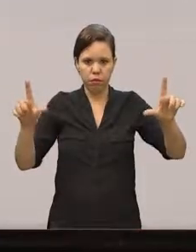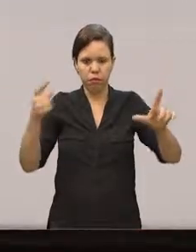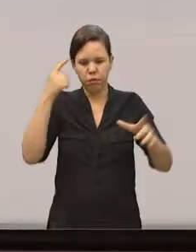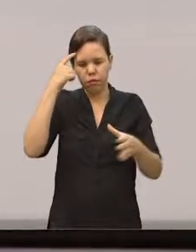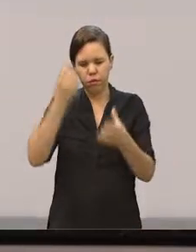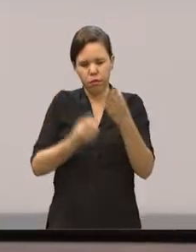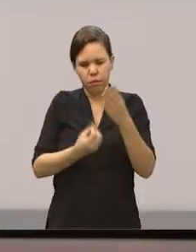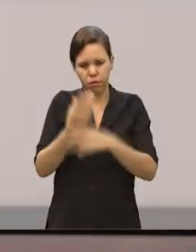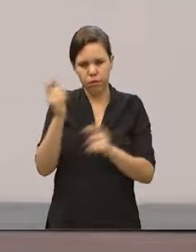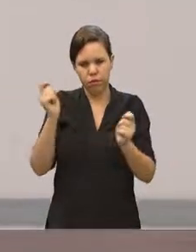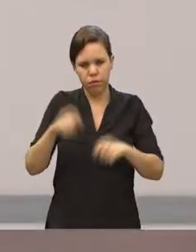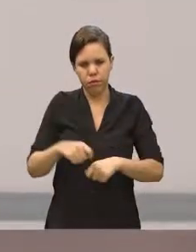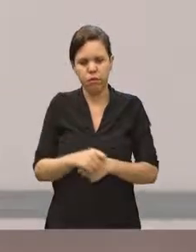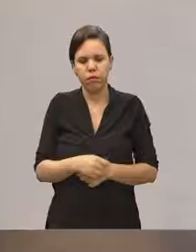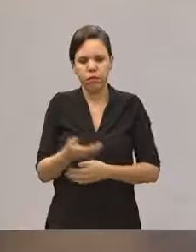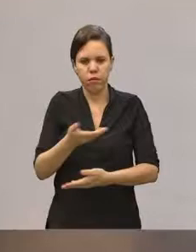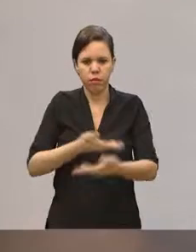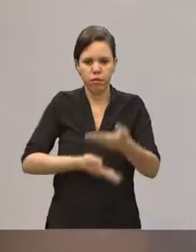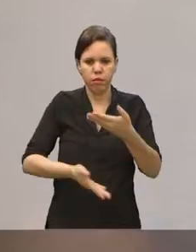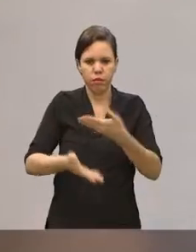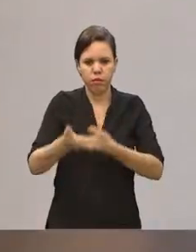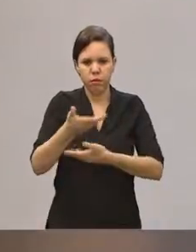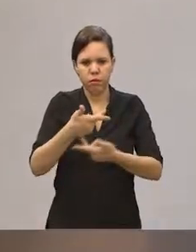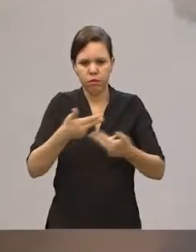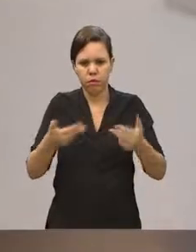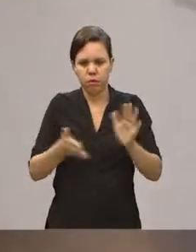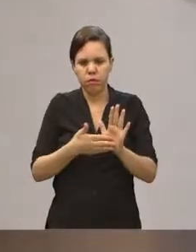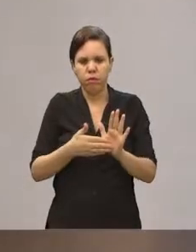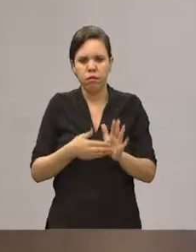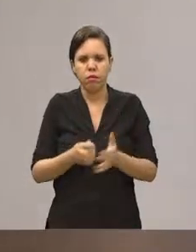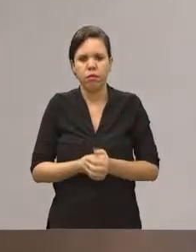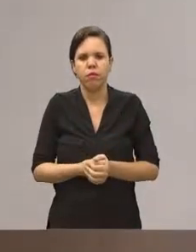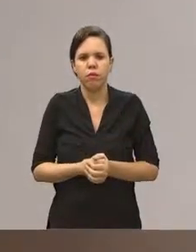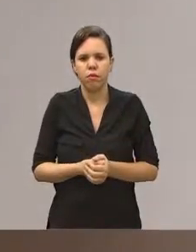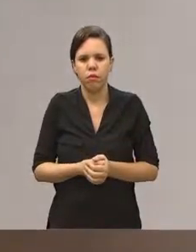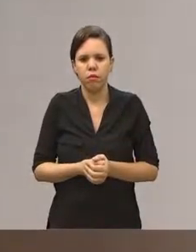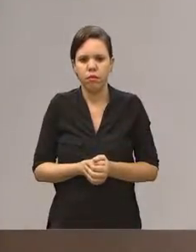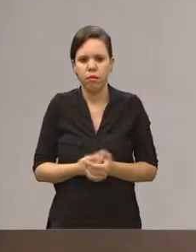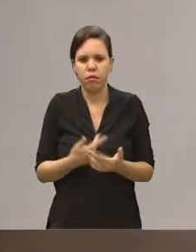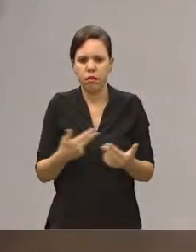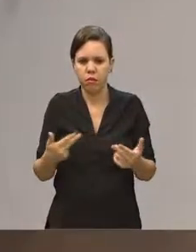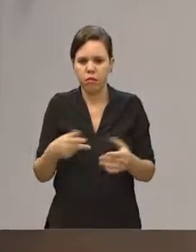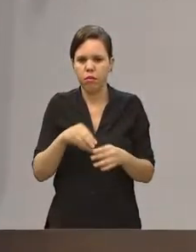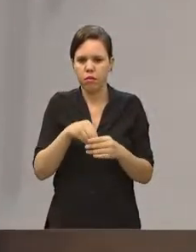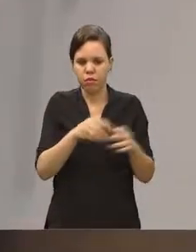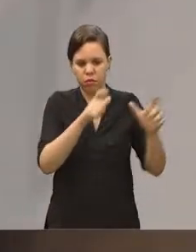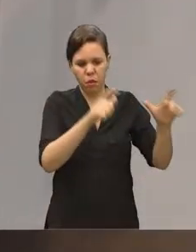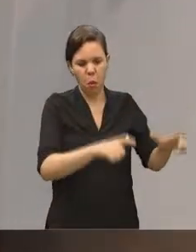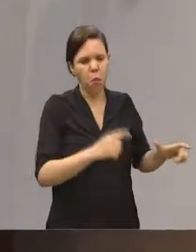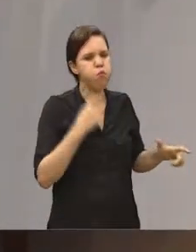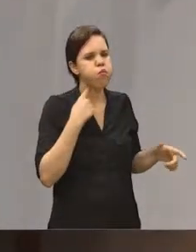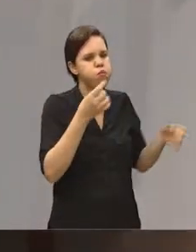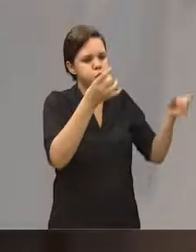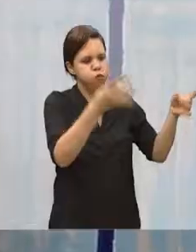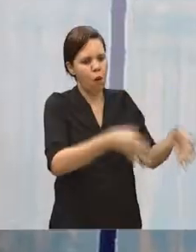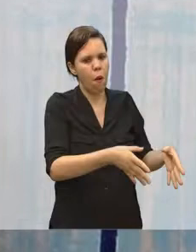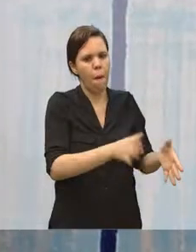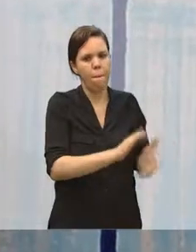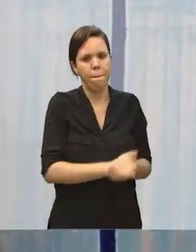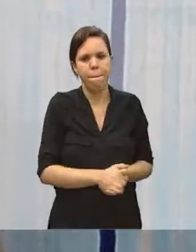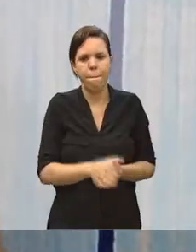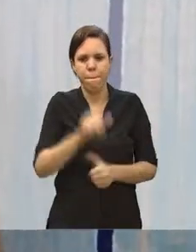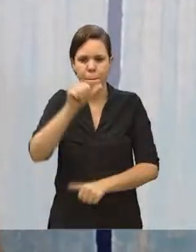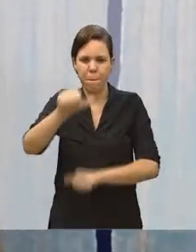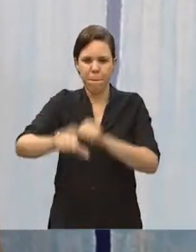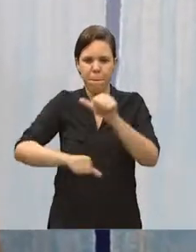criatividade pode interagir com outras propostas e muita coisa que estava na caçamba para ser jogada fora se